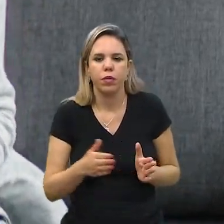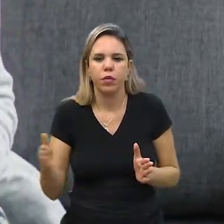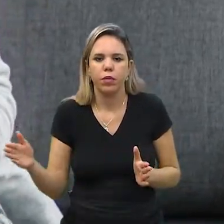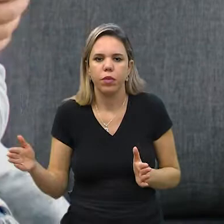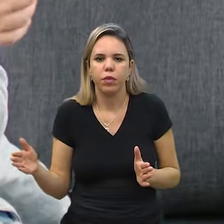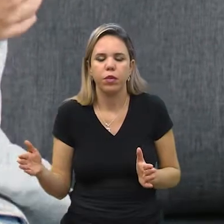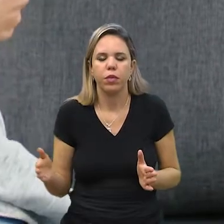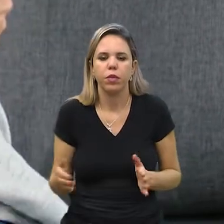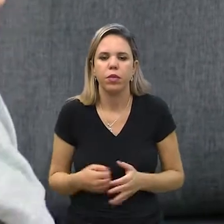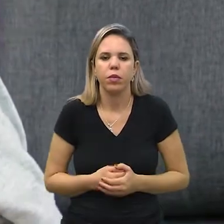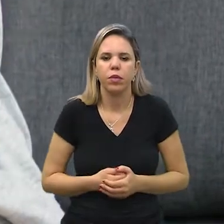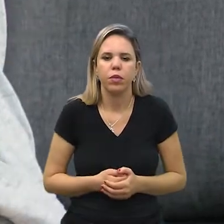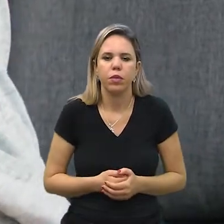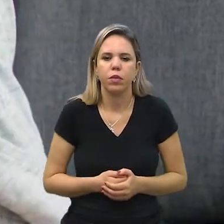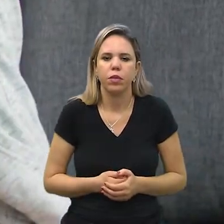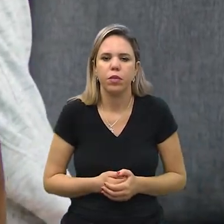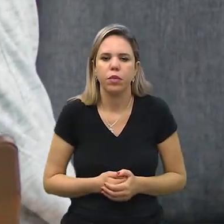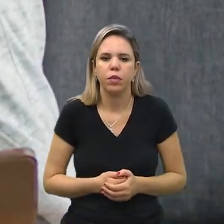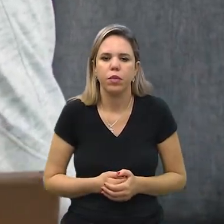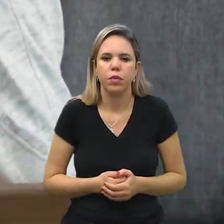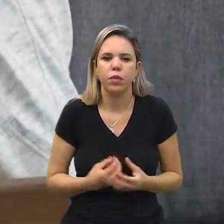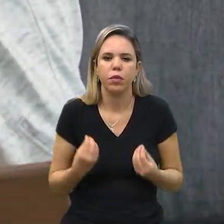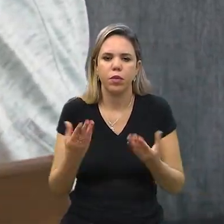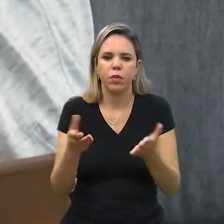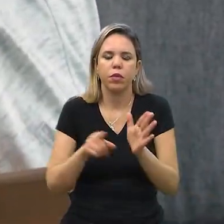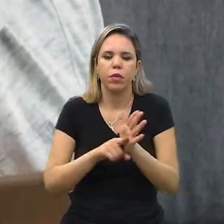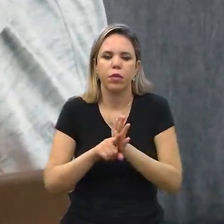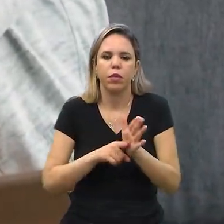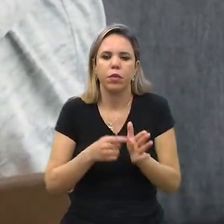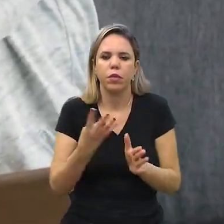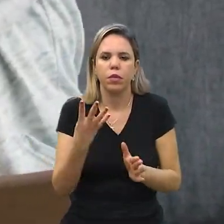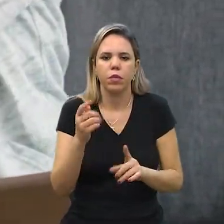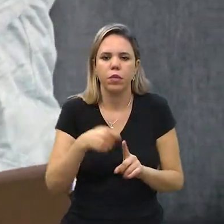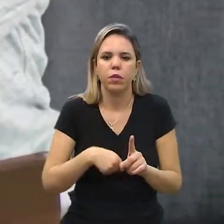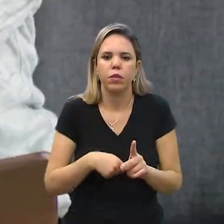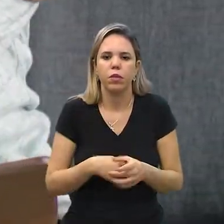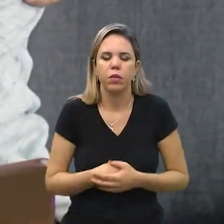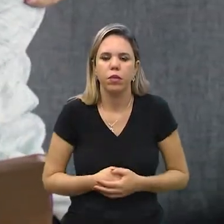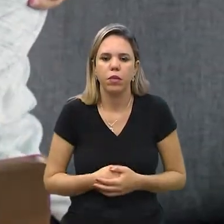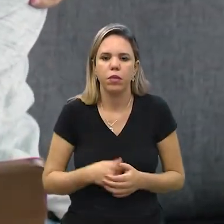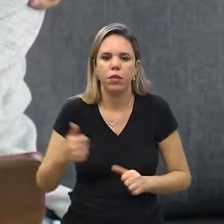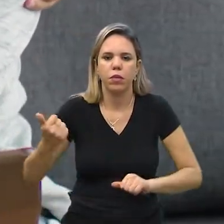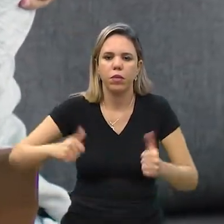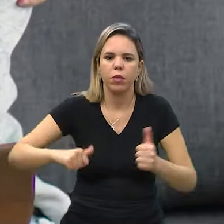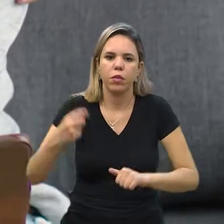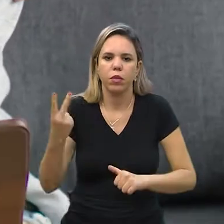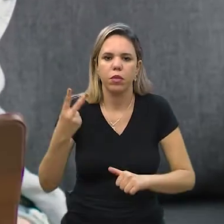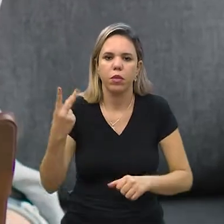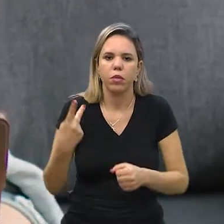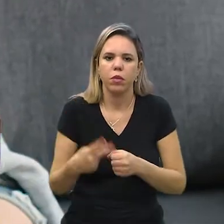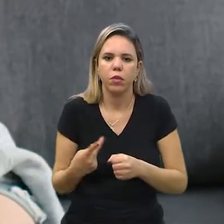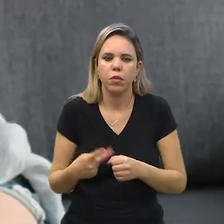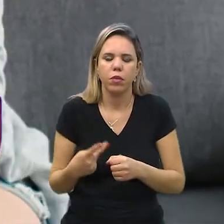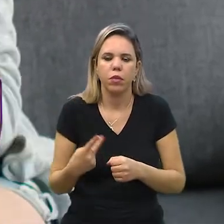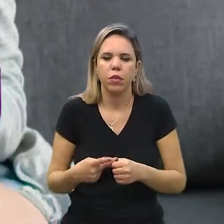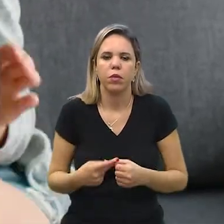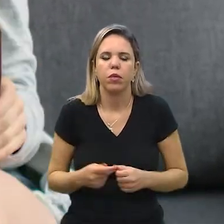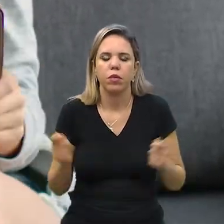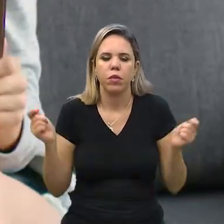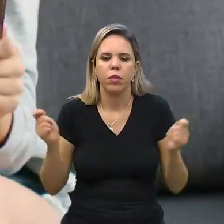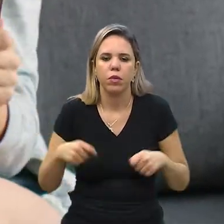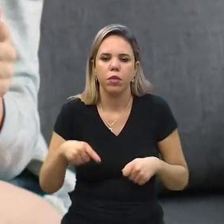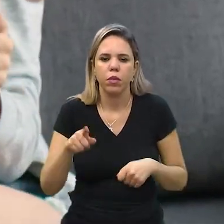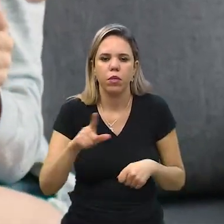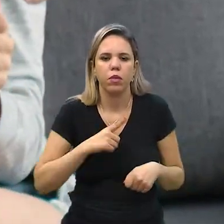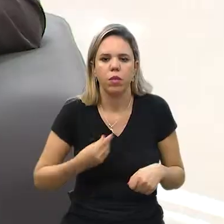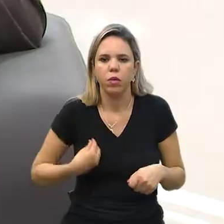Se eu não estou enganado, eles te dão uma estatística de 4 meses da variação do preço do produto. Então, é possível que